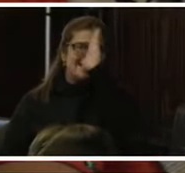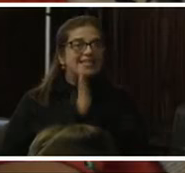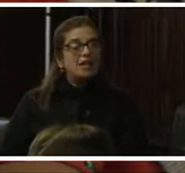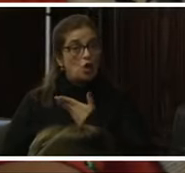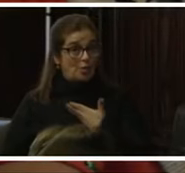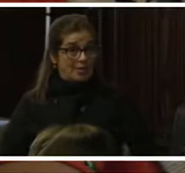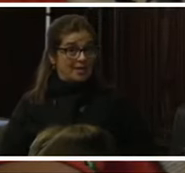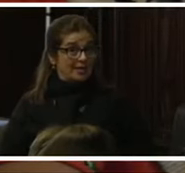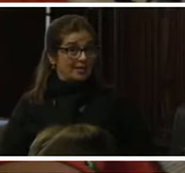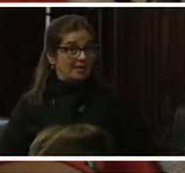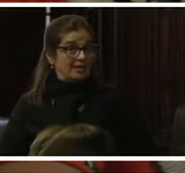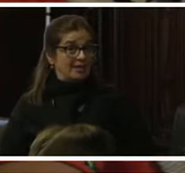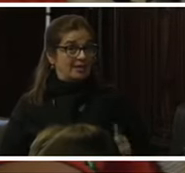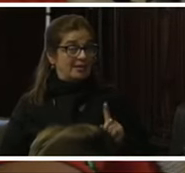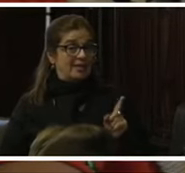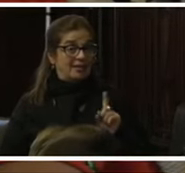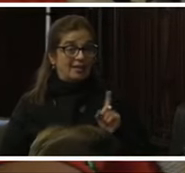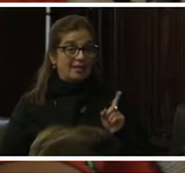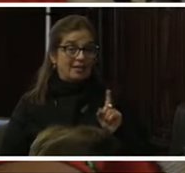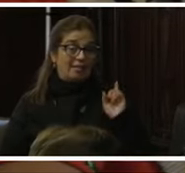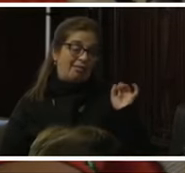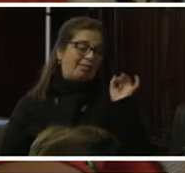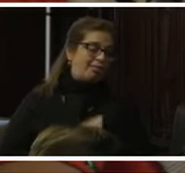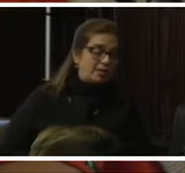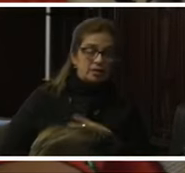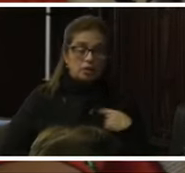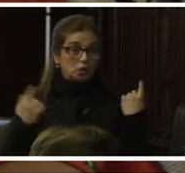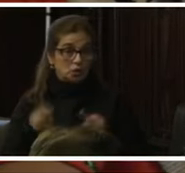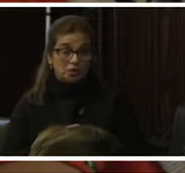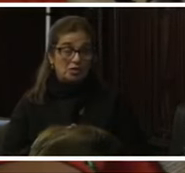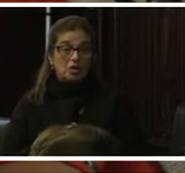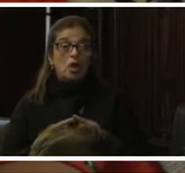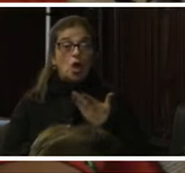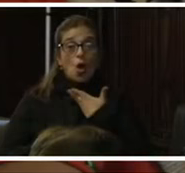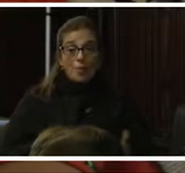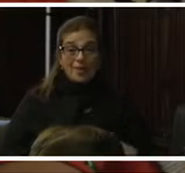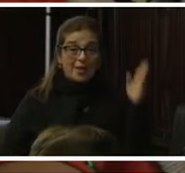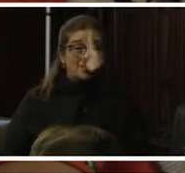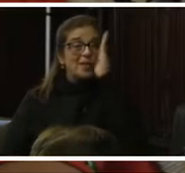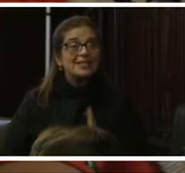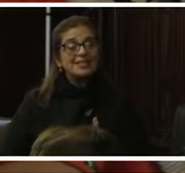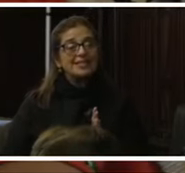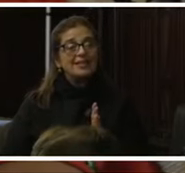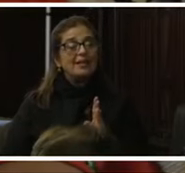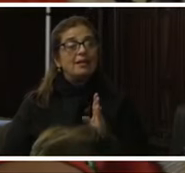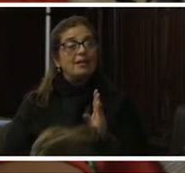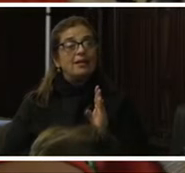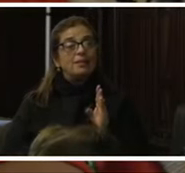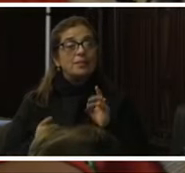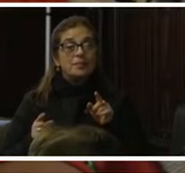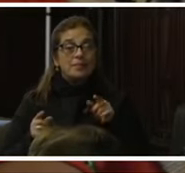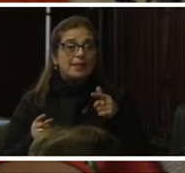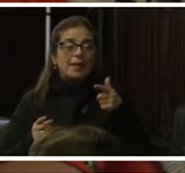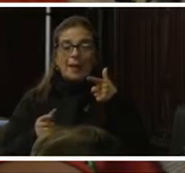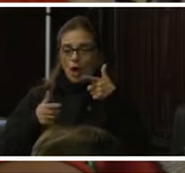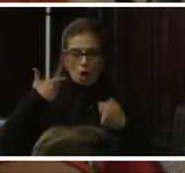19 nós indígenas o governo brasileiro sou mata